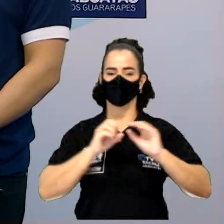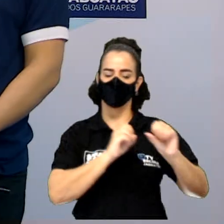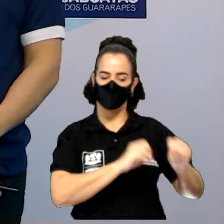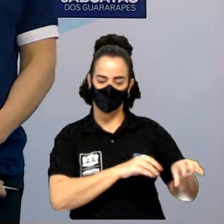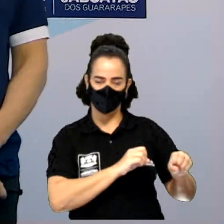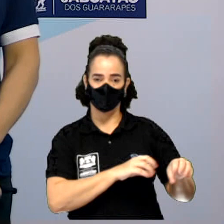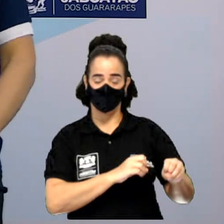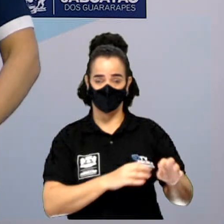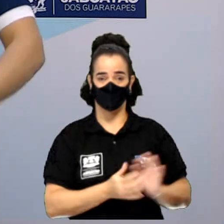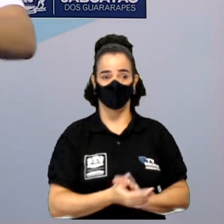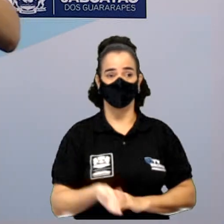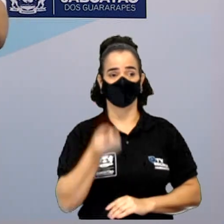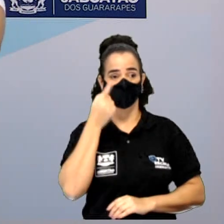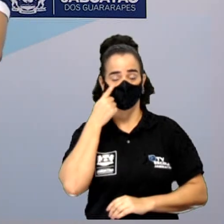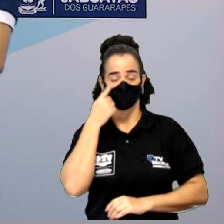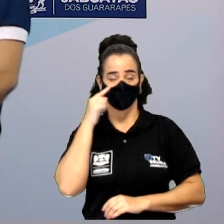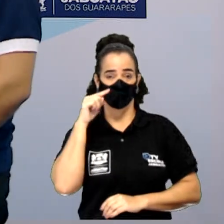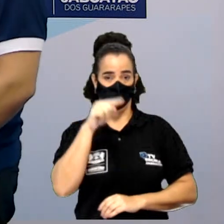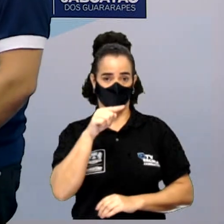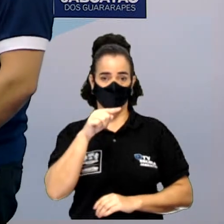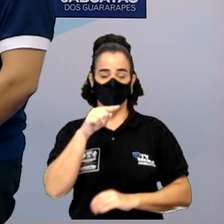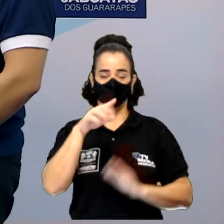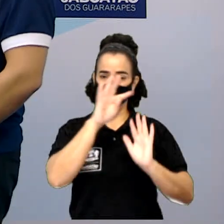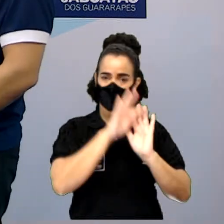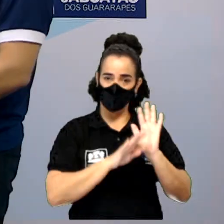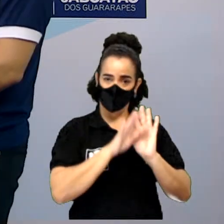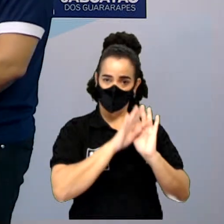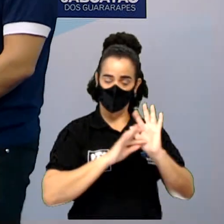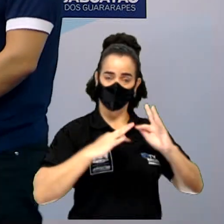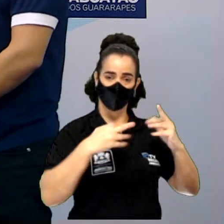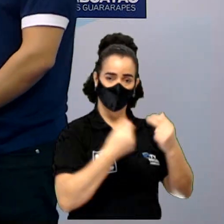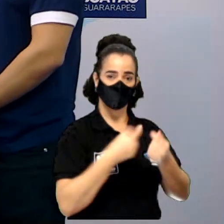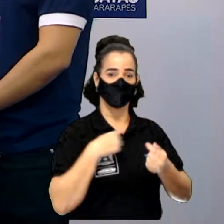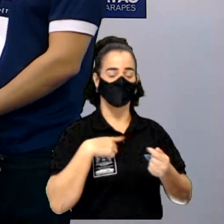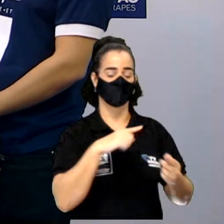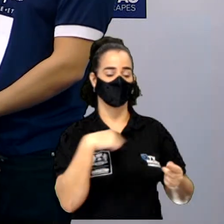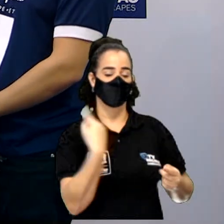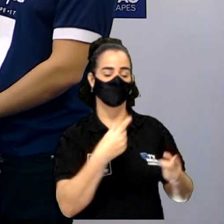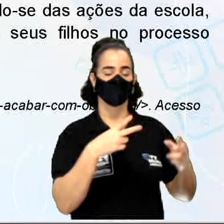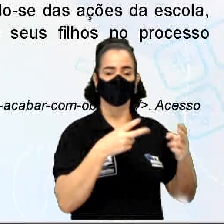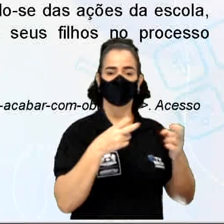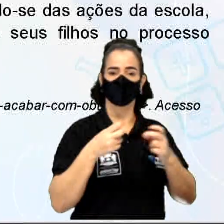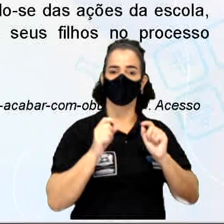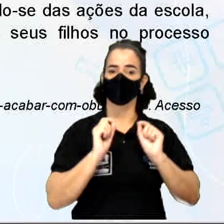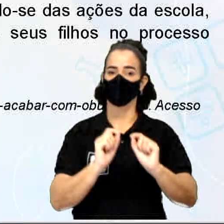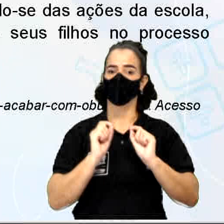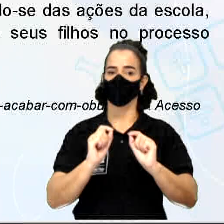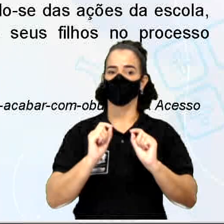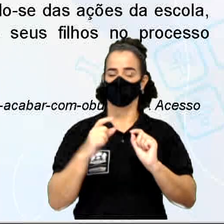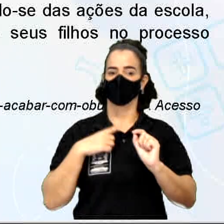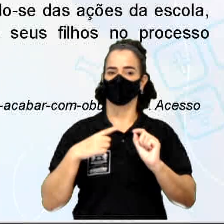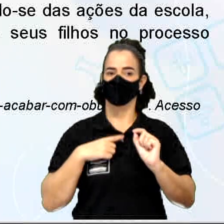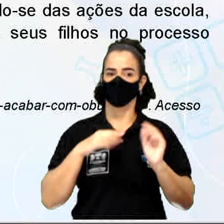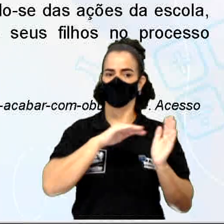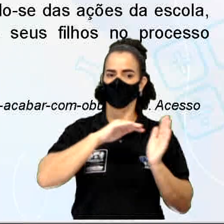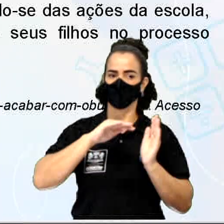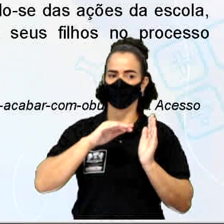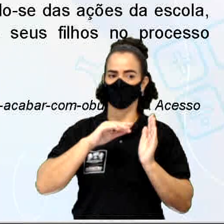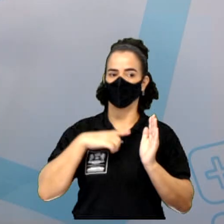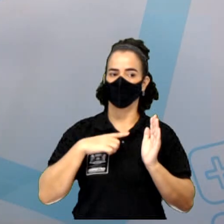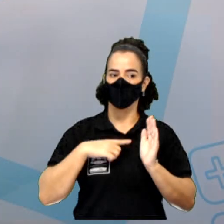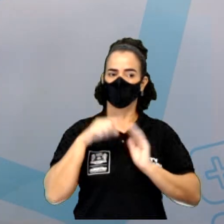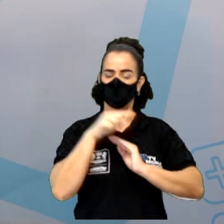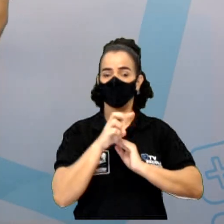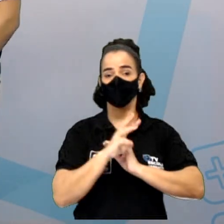aí a perigrafia do texto, que é essa partezinha final, a gente percebe que é retirado de um ambiente